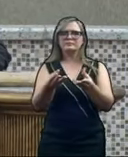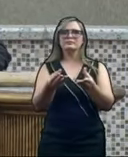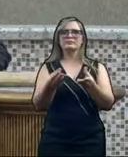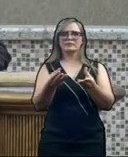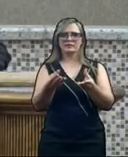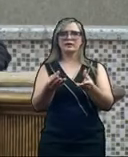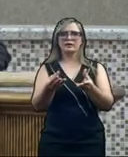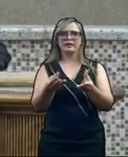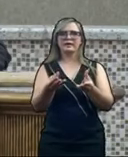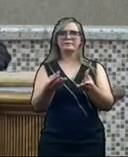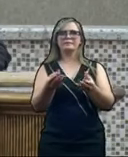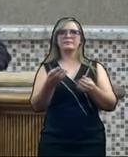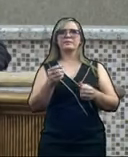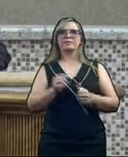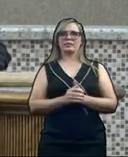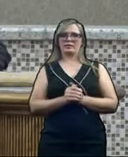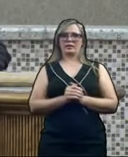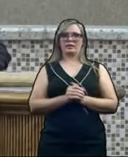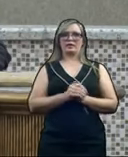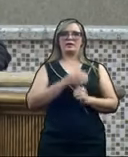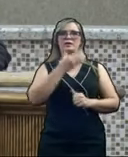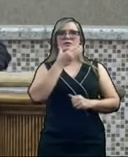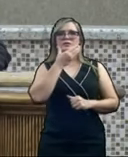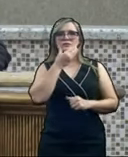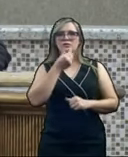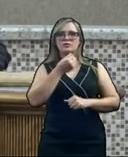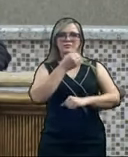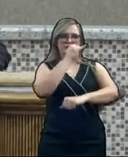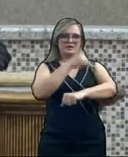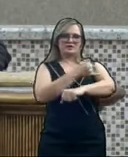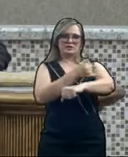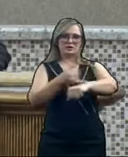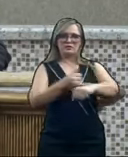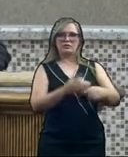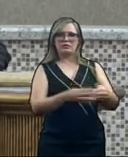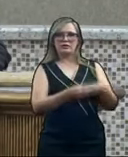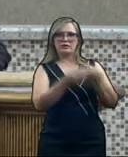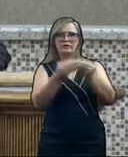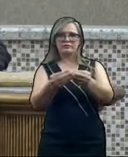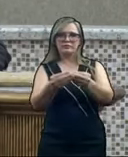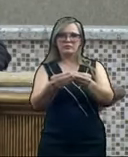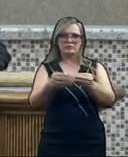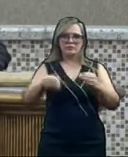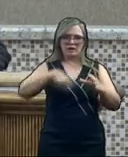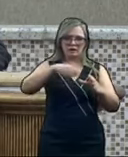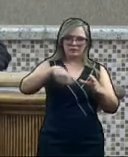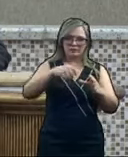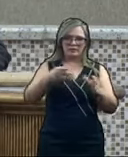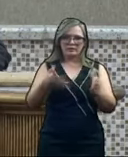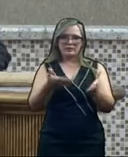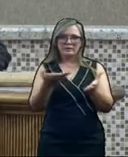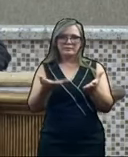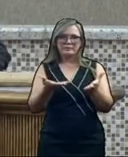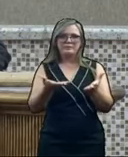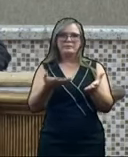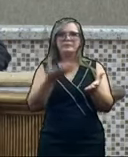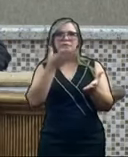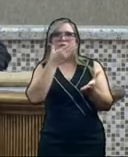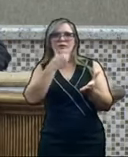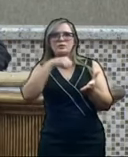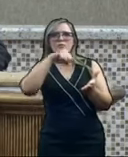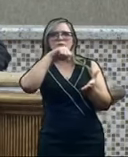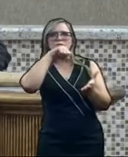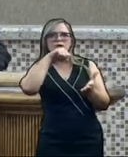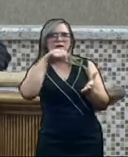o Jacó e Esaú né tô confiando em você que você ou é Saul não Jacó e então